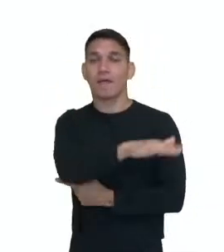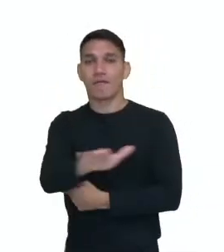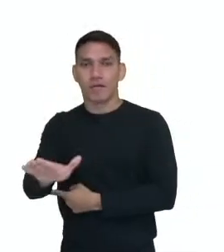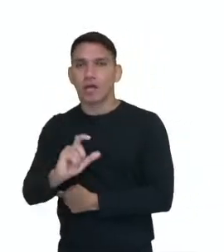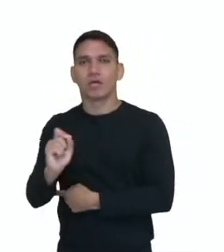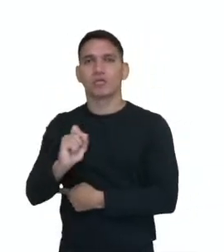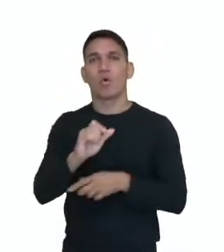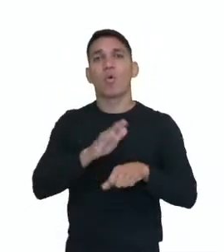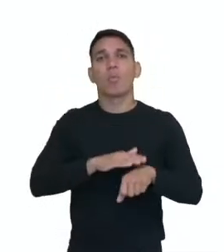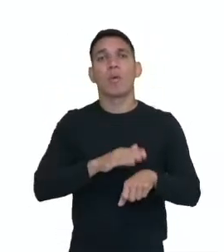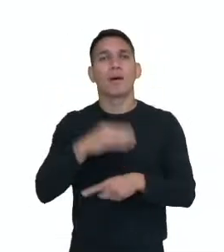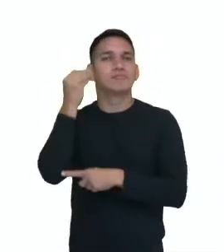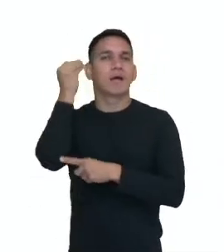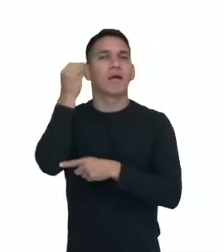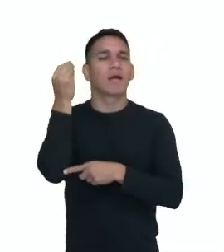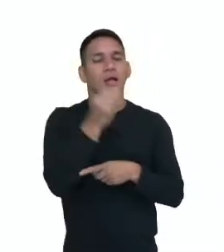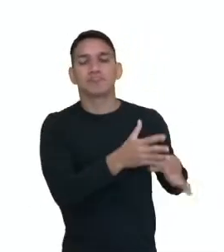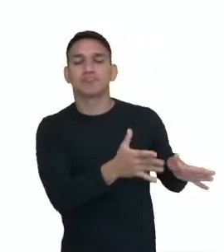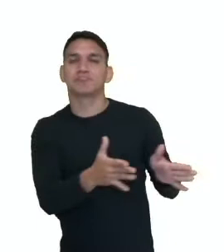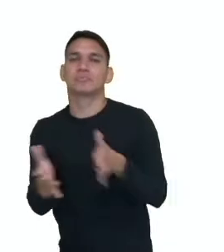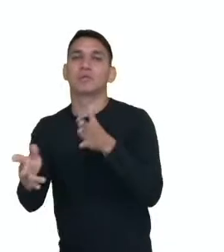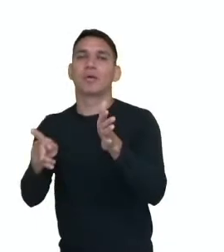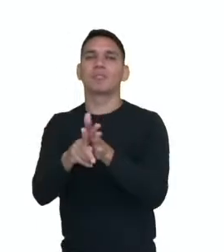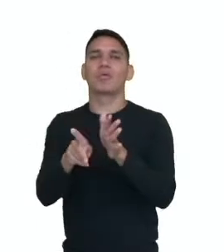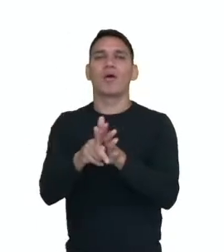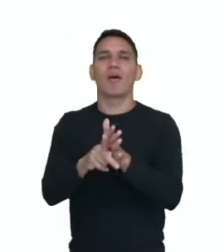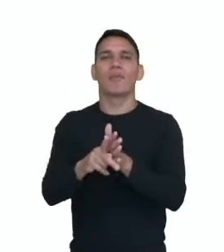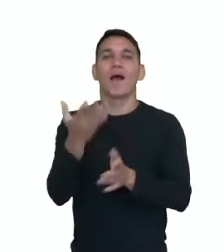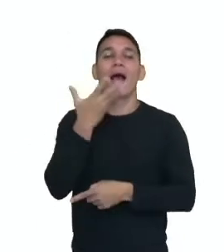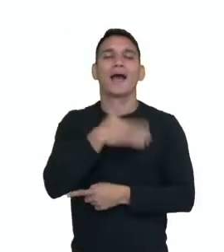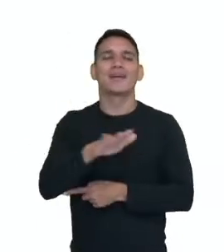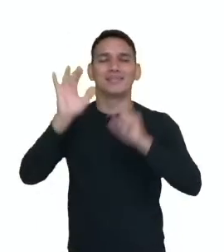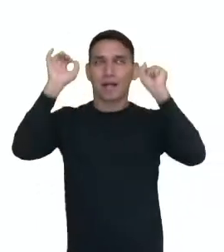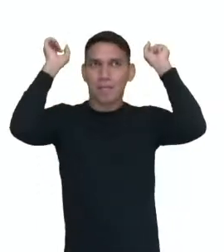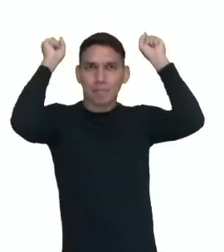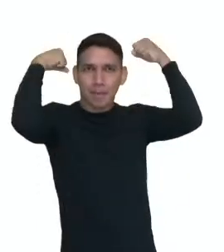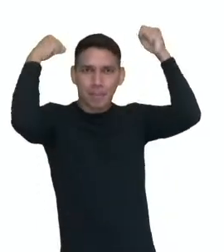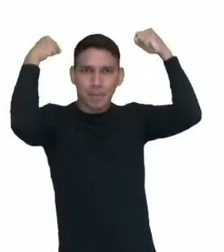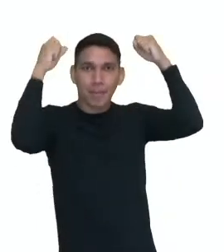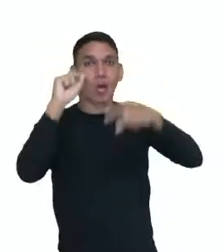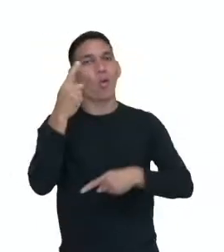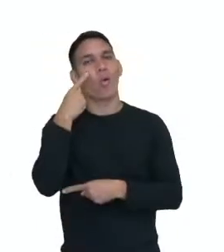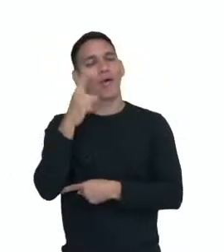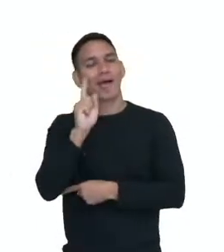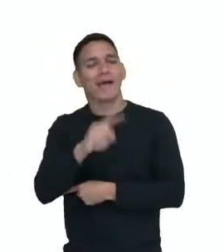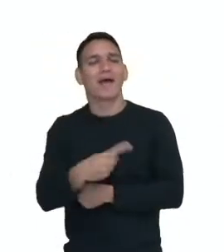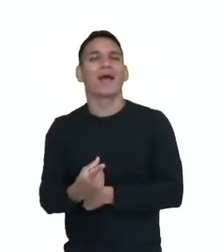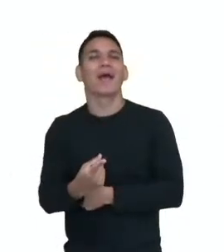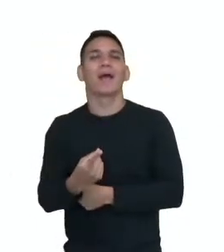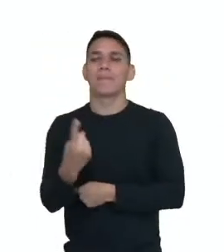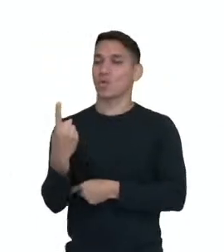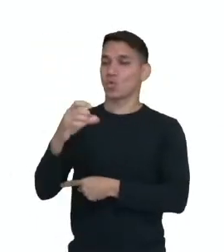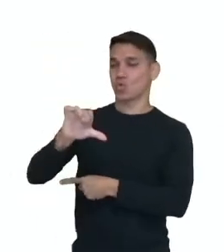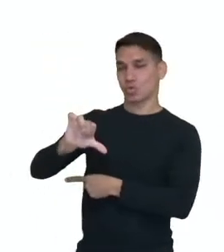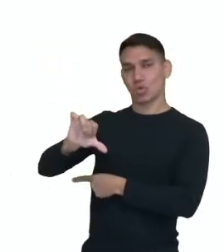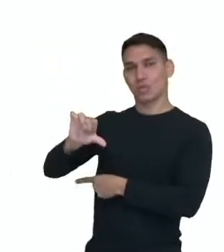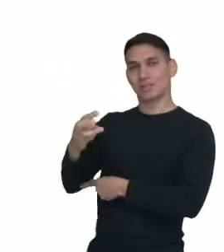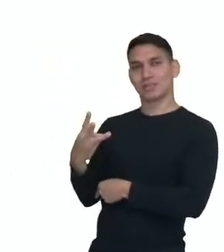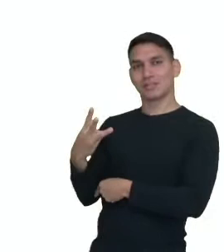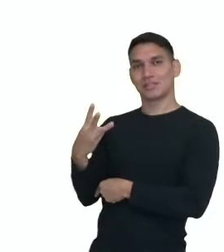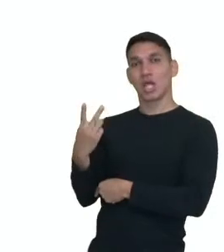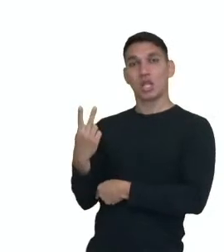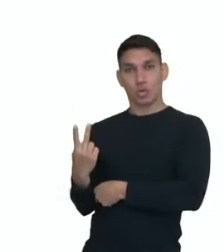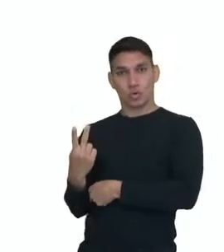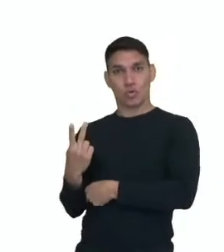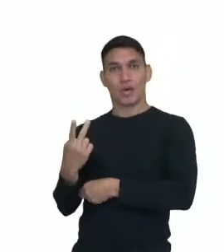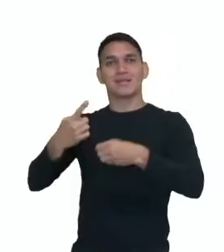emocionante que passou com O Menino Maluquinho. Em 1932, na cidade de Caratinga, no